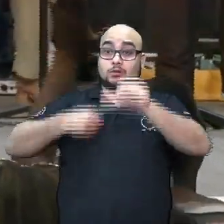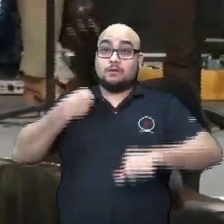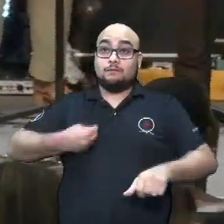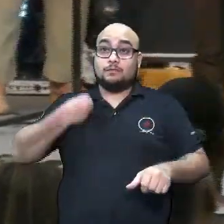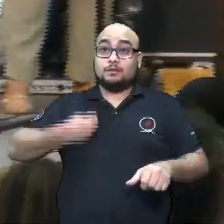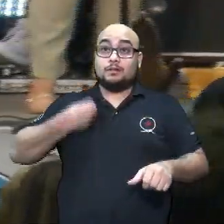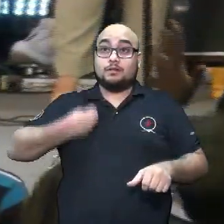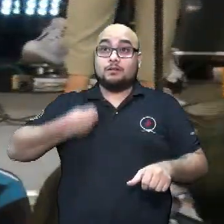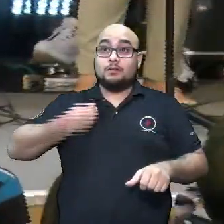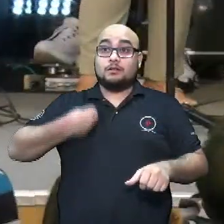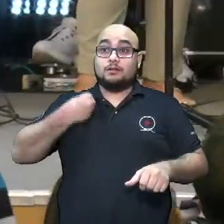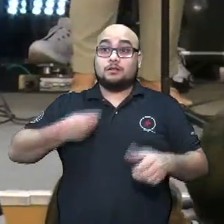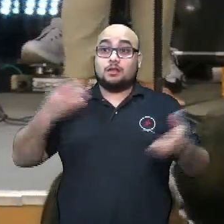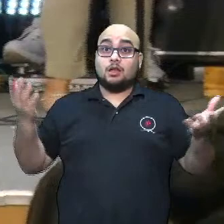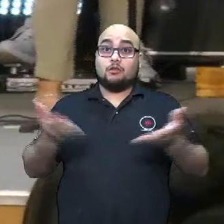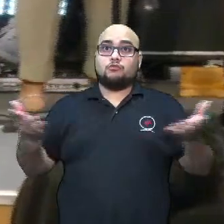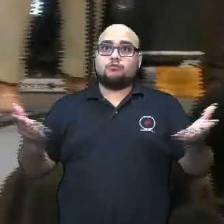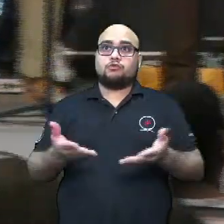hoje.